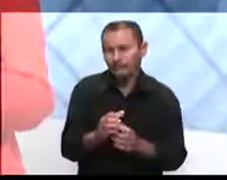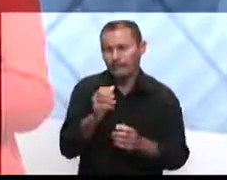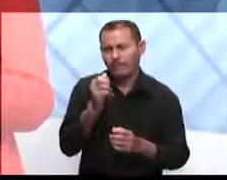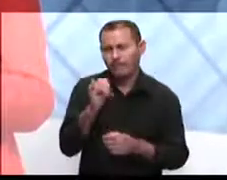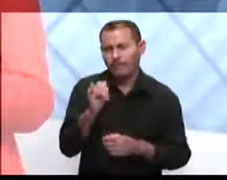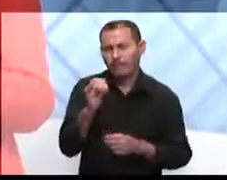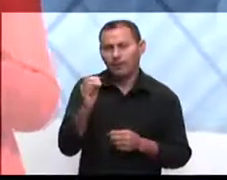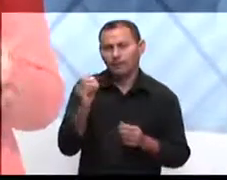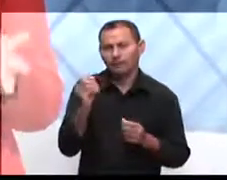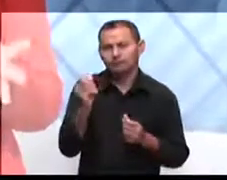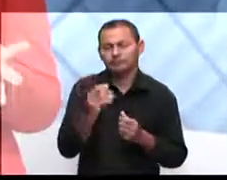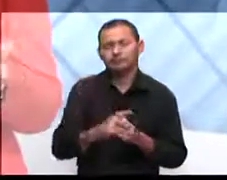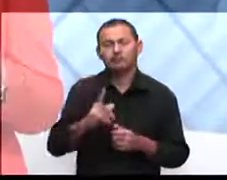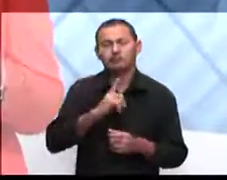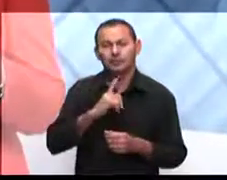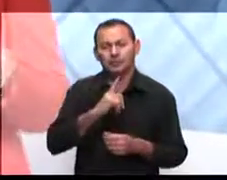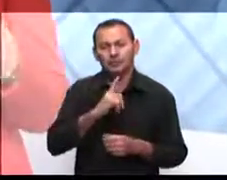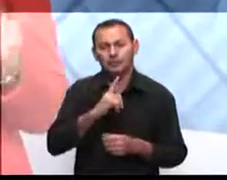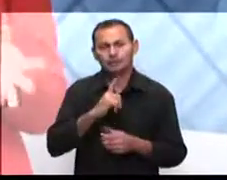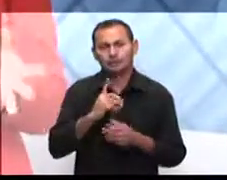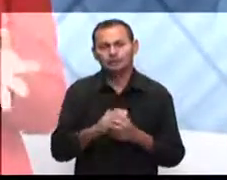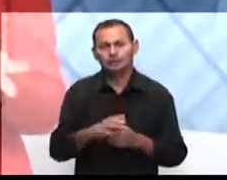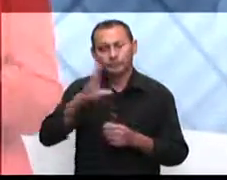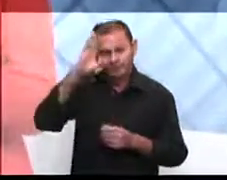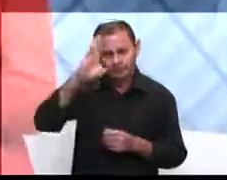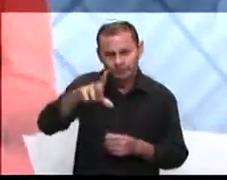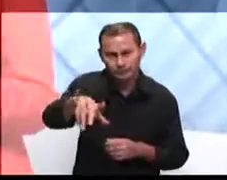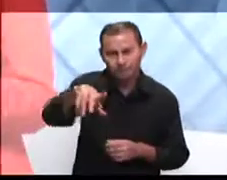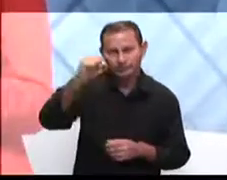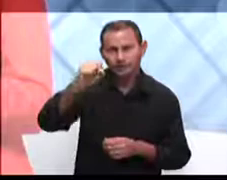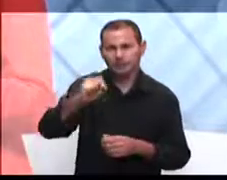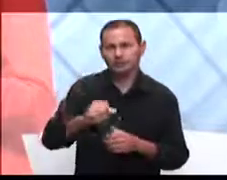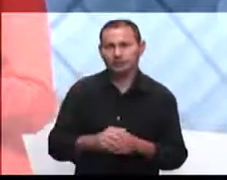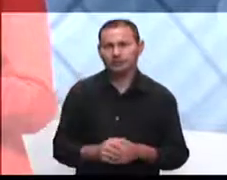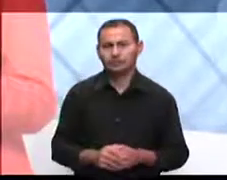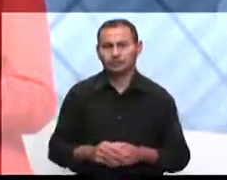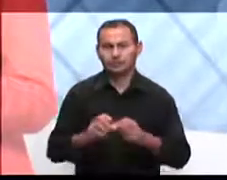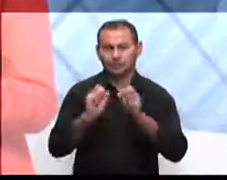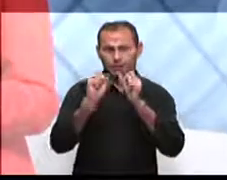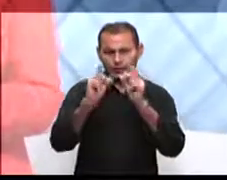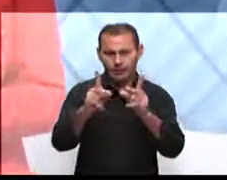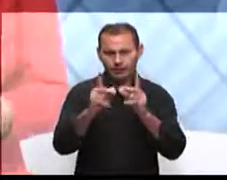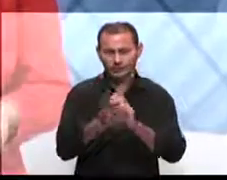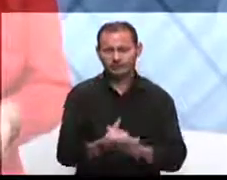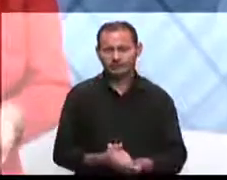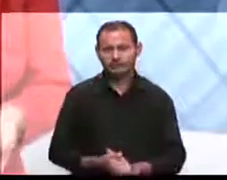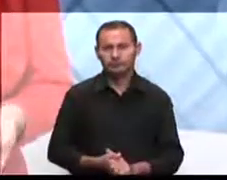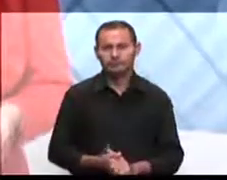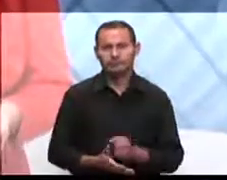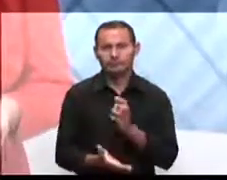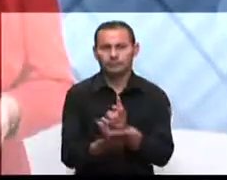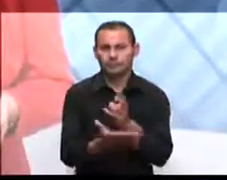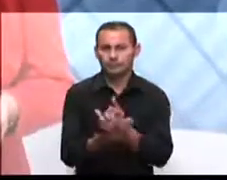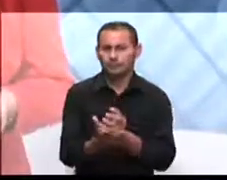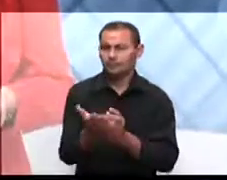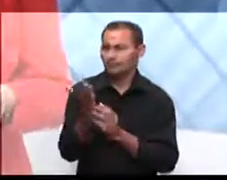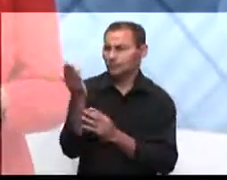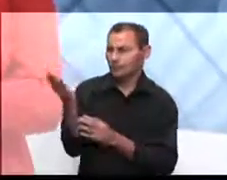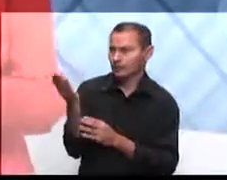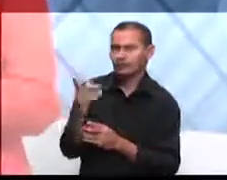então ter, né, então a tomada de decisão. Ok? Então, seguinte a